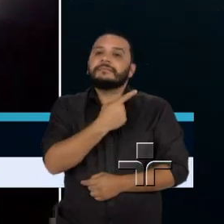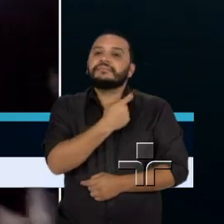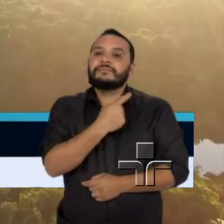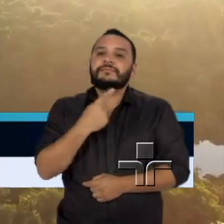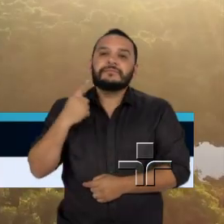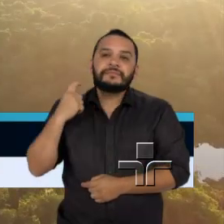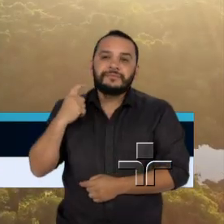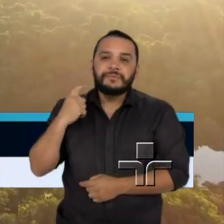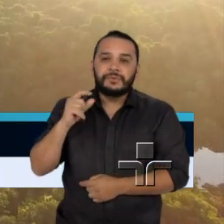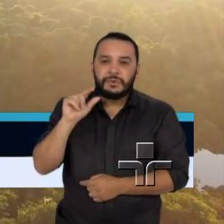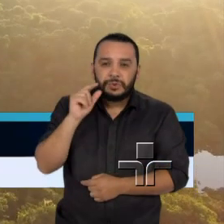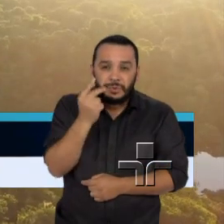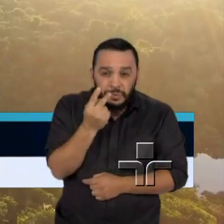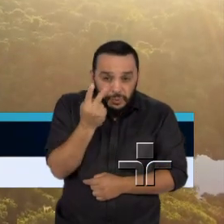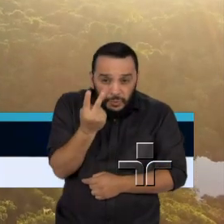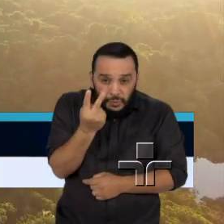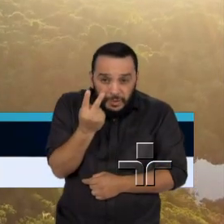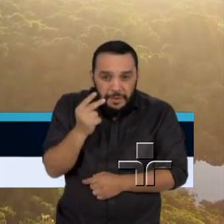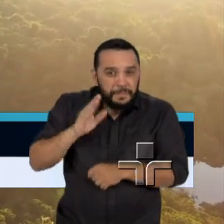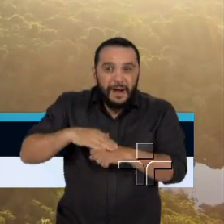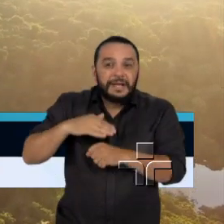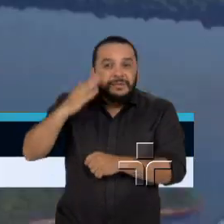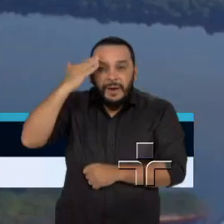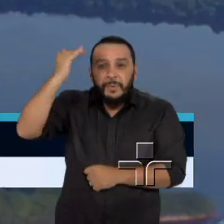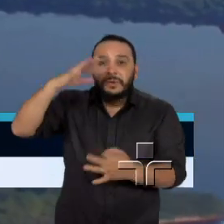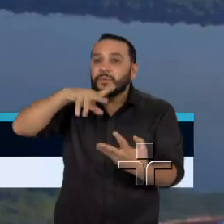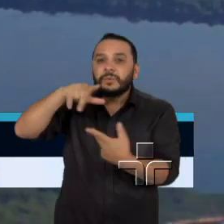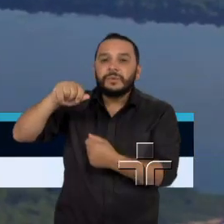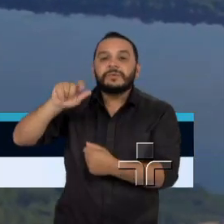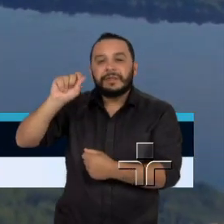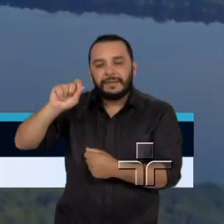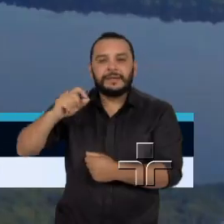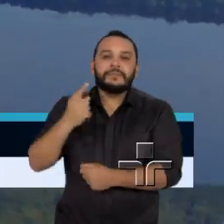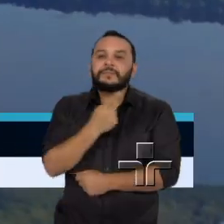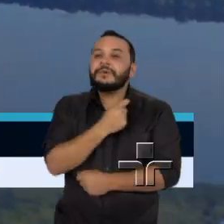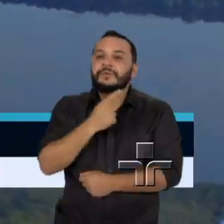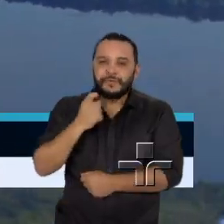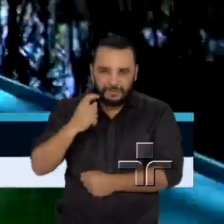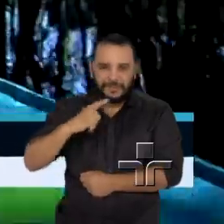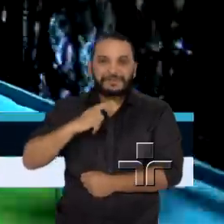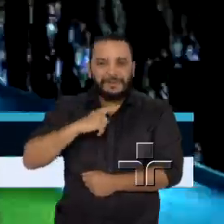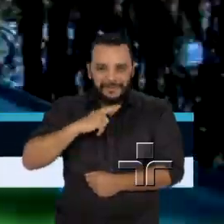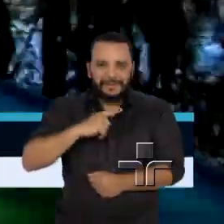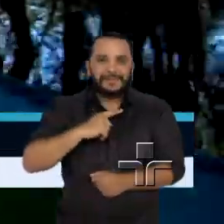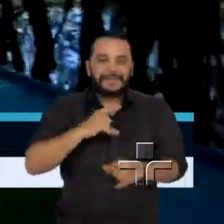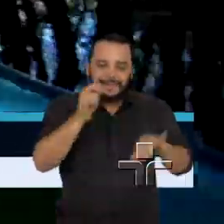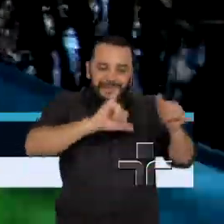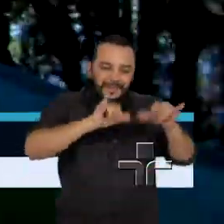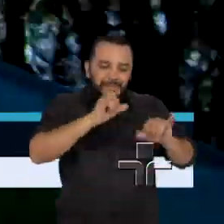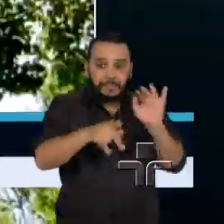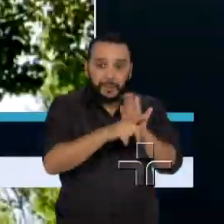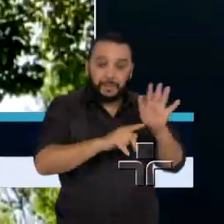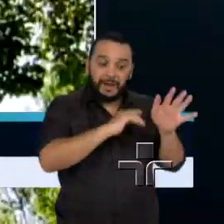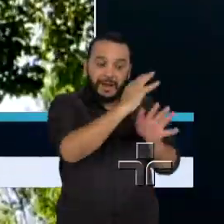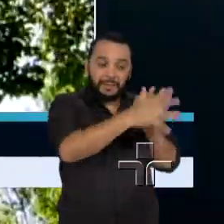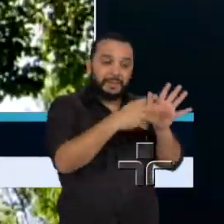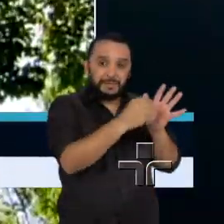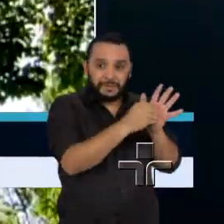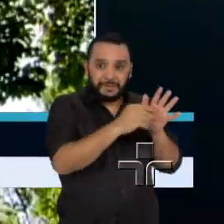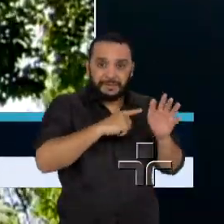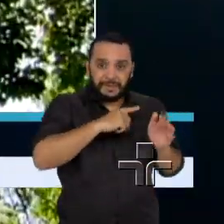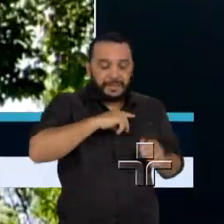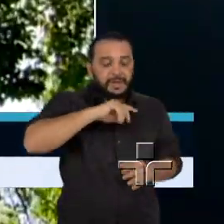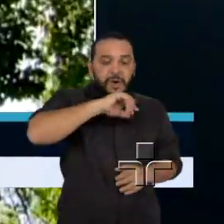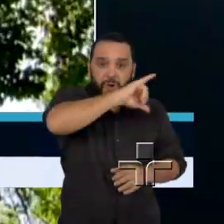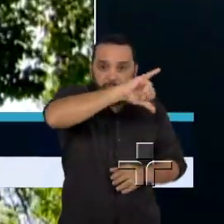do mundo, estava falando sobre a Amazônia. O perfume leva na composição um óleo essencial tirado do